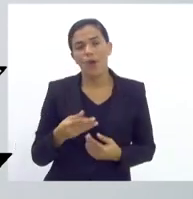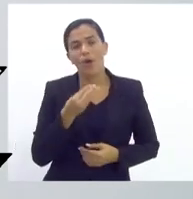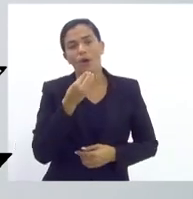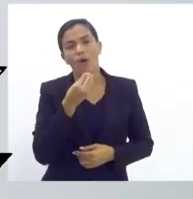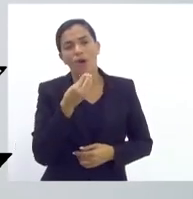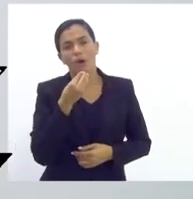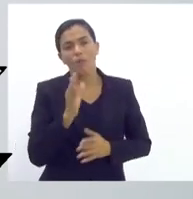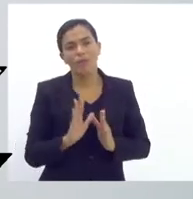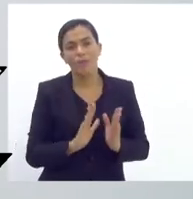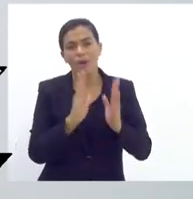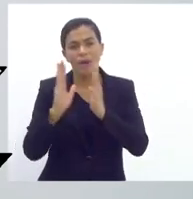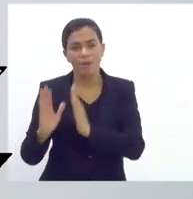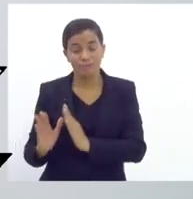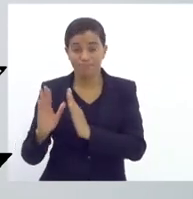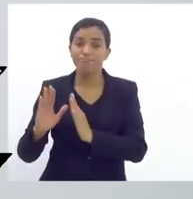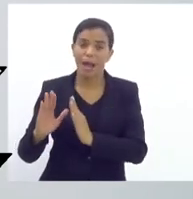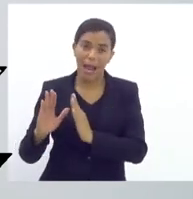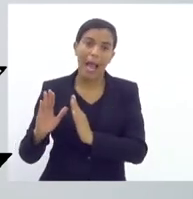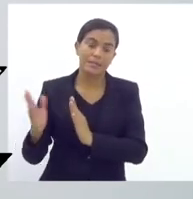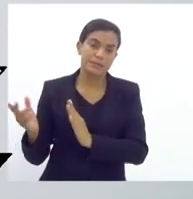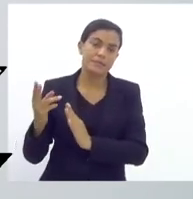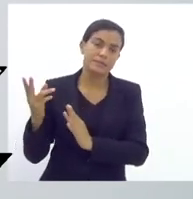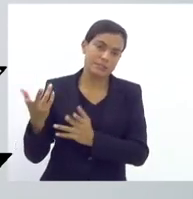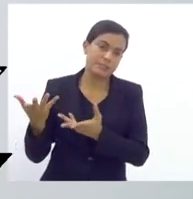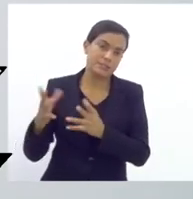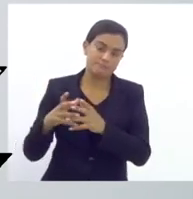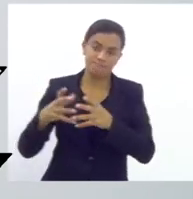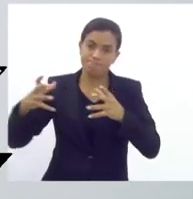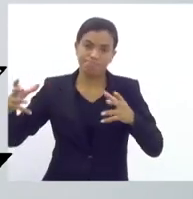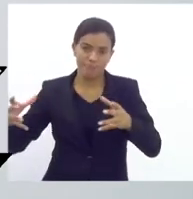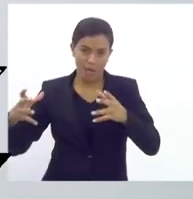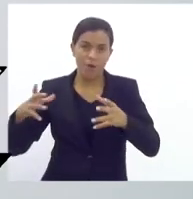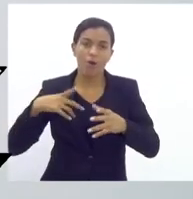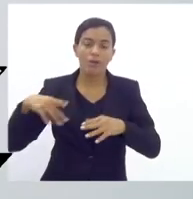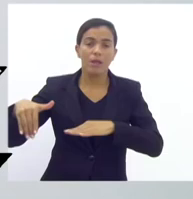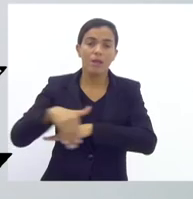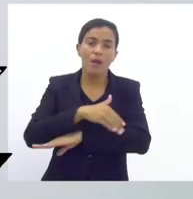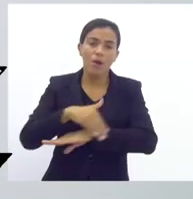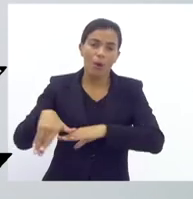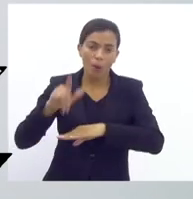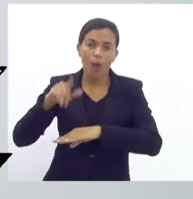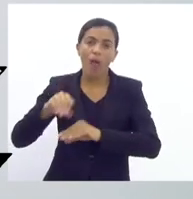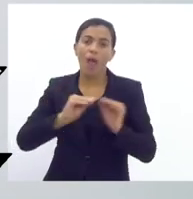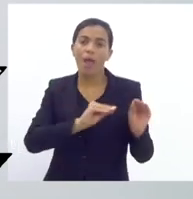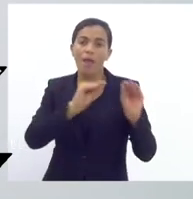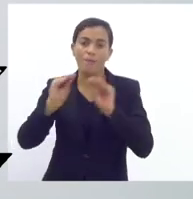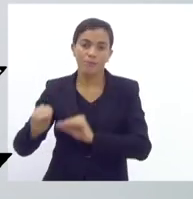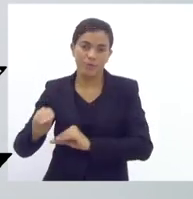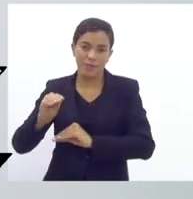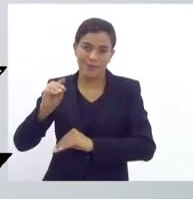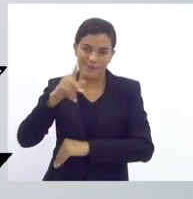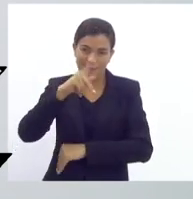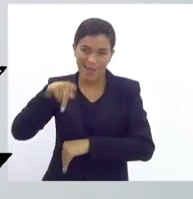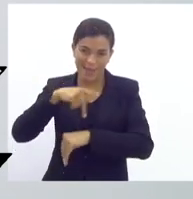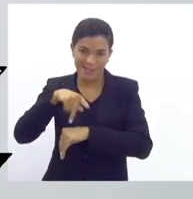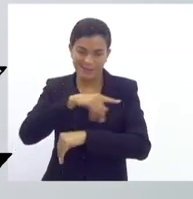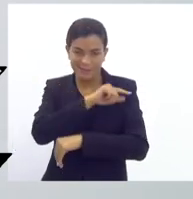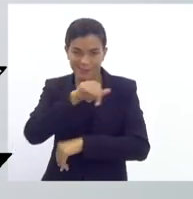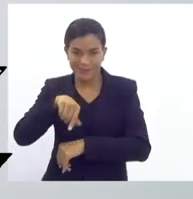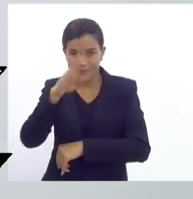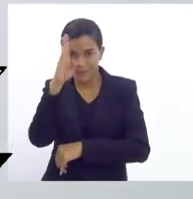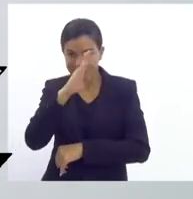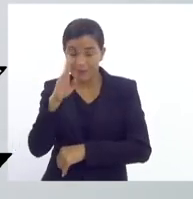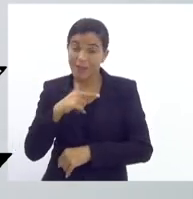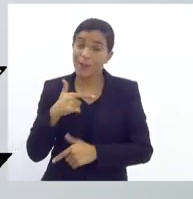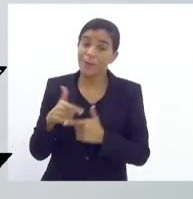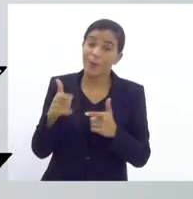lógico que uma parte significativa dessas pessoas que hoje estão na Rua São imigrantes São refugiados E aí a gente tem um problema